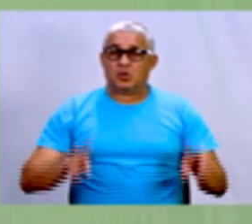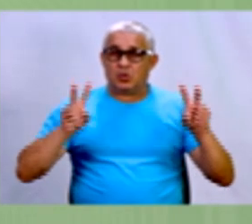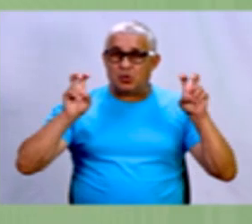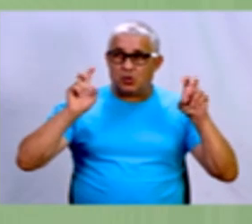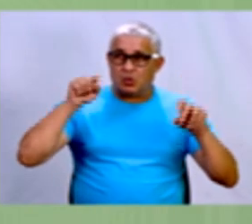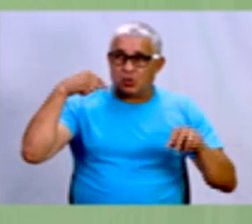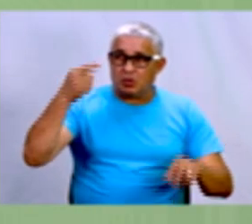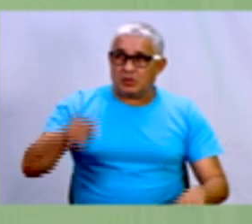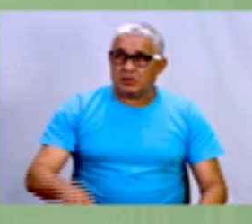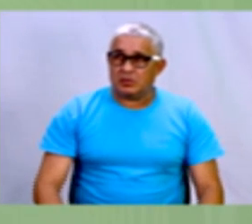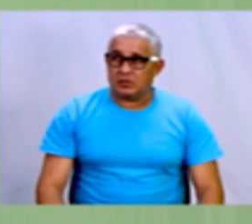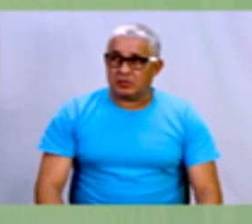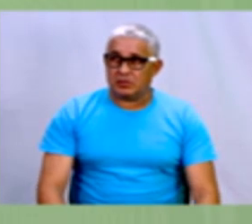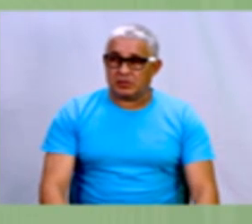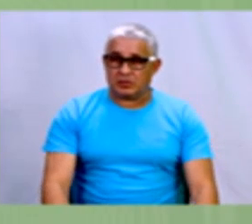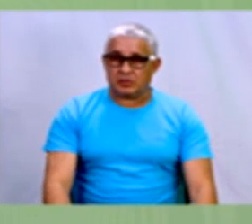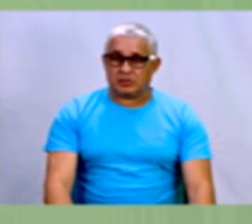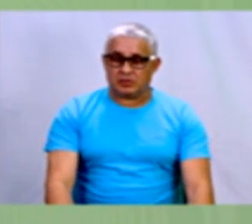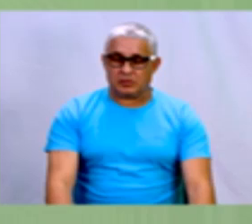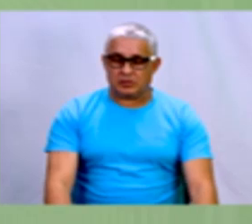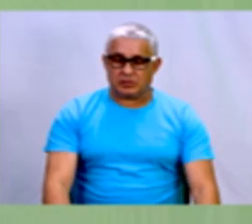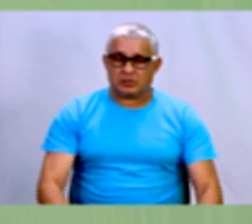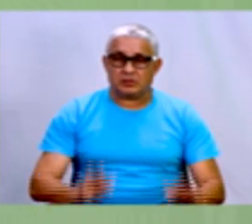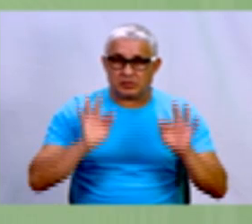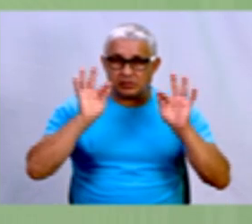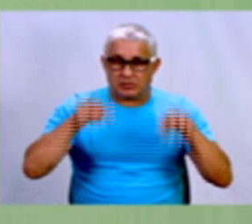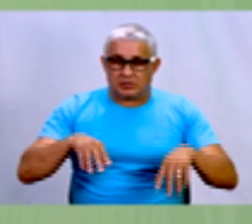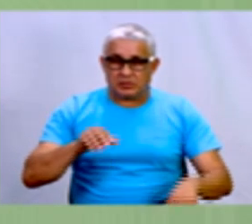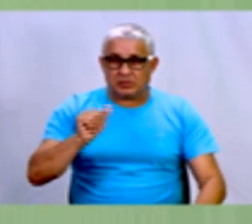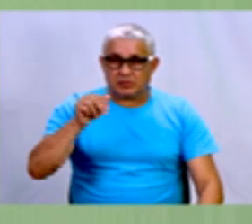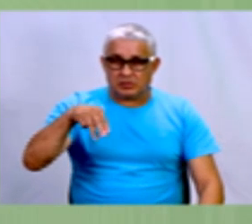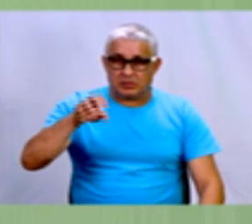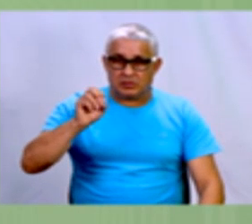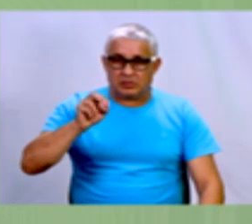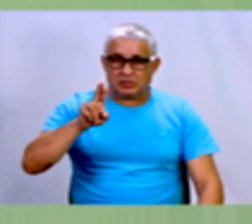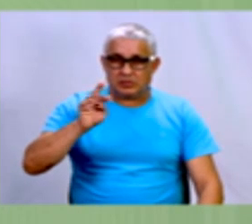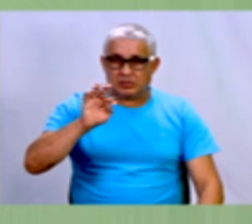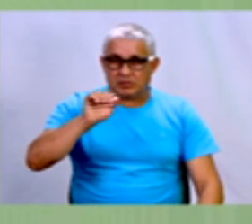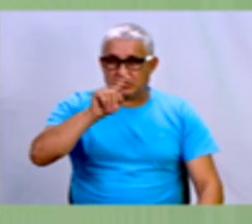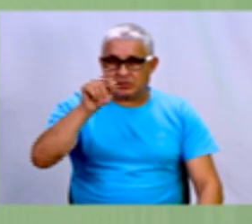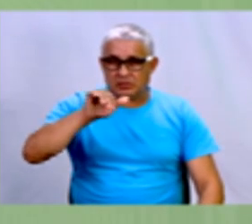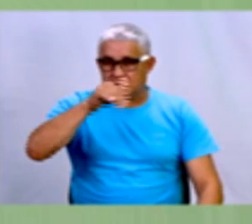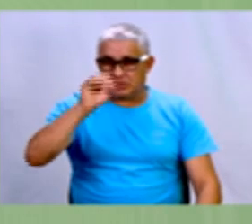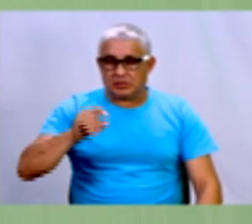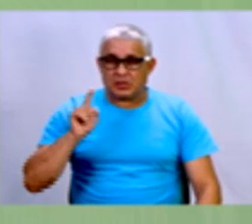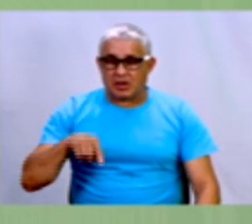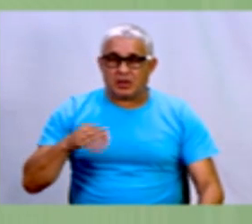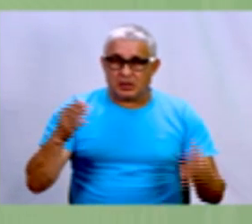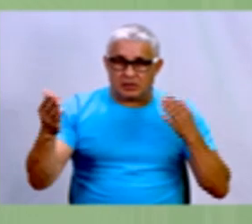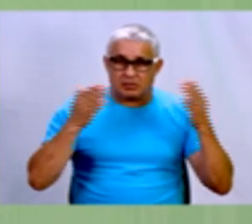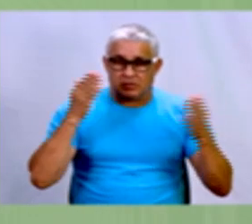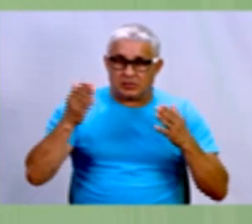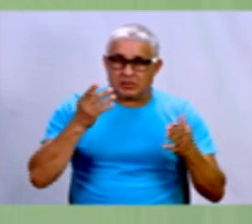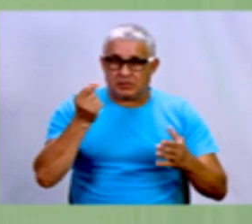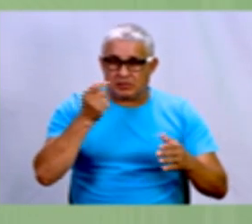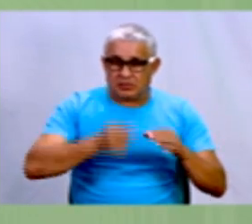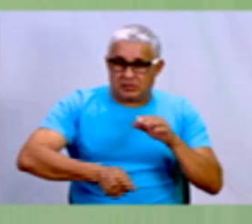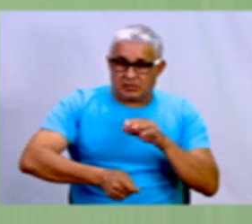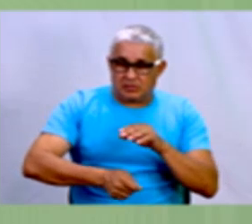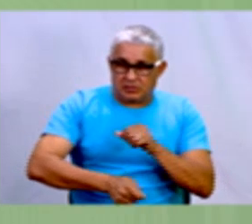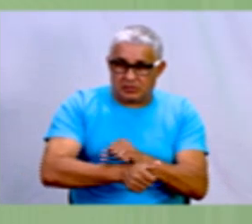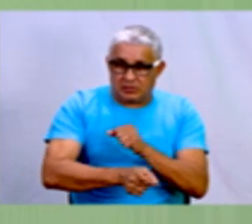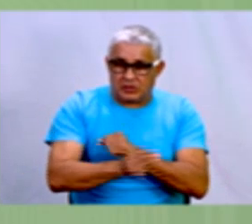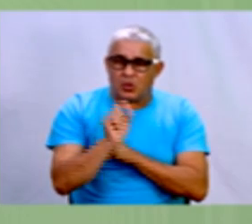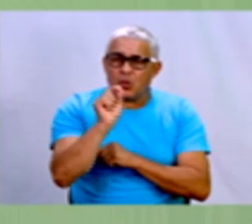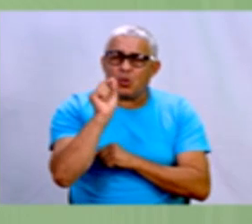assunto, após, né, que a gente agora finalizando essa parte de amortização, é a análise de investimentos. Gente, o